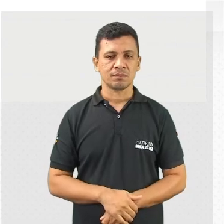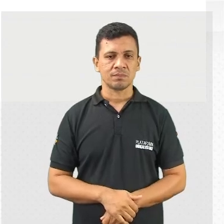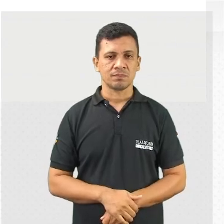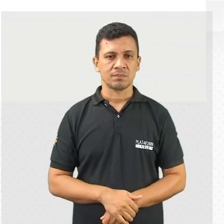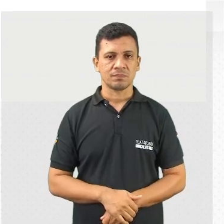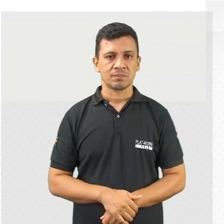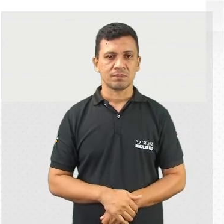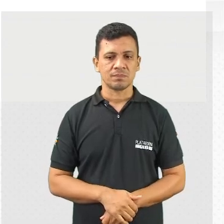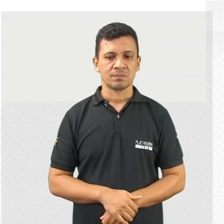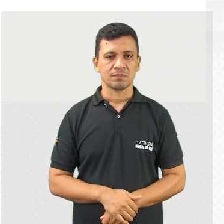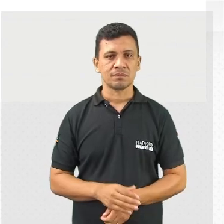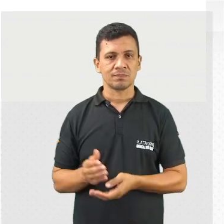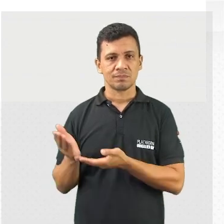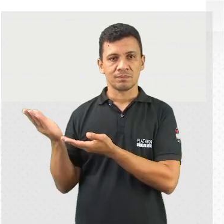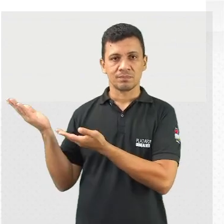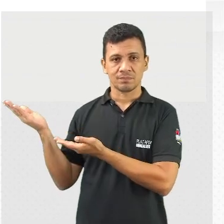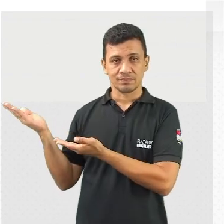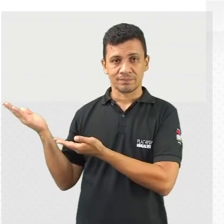transformante